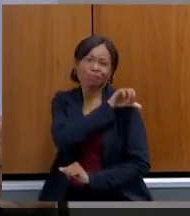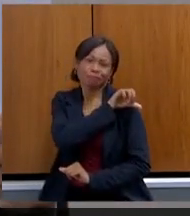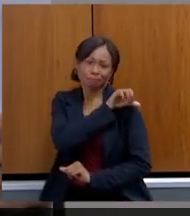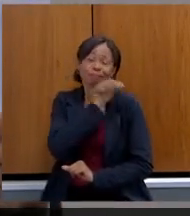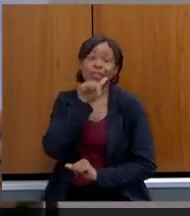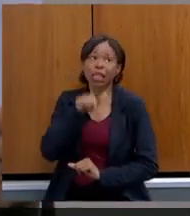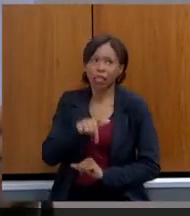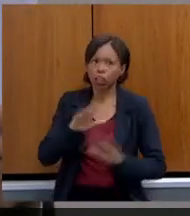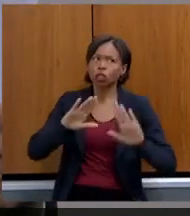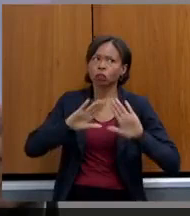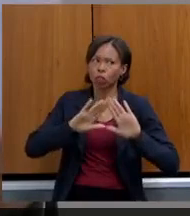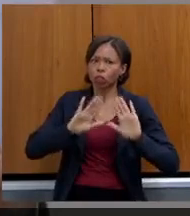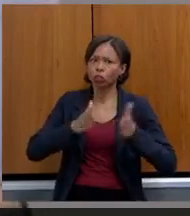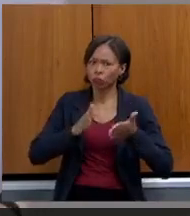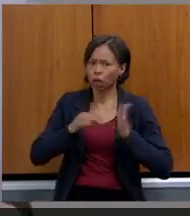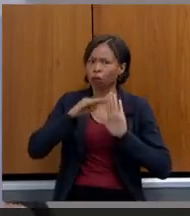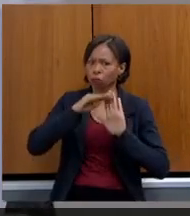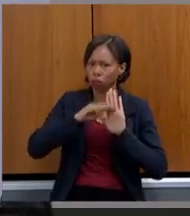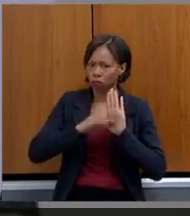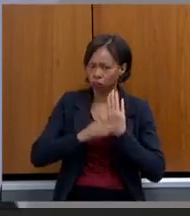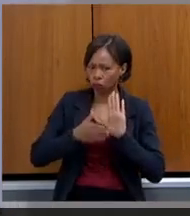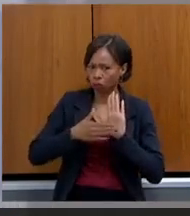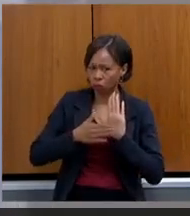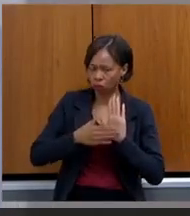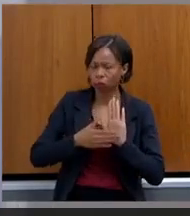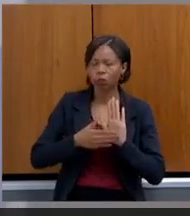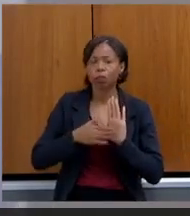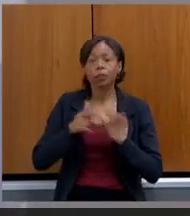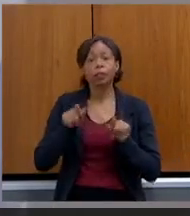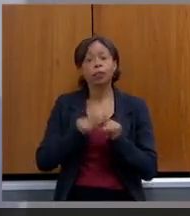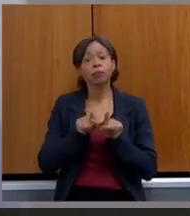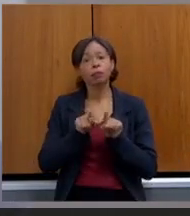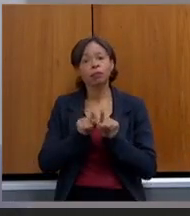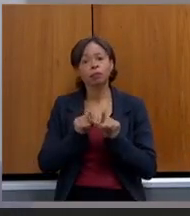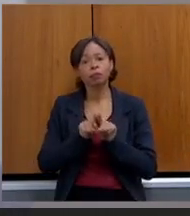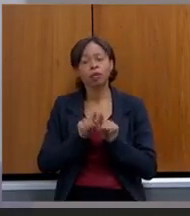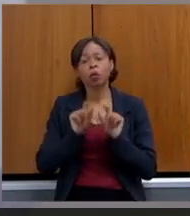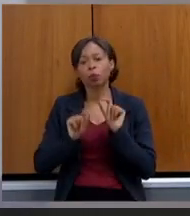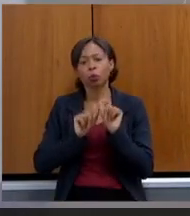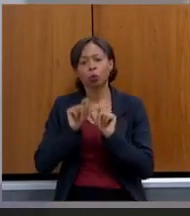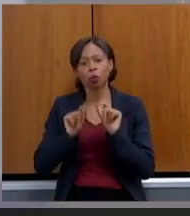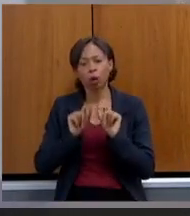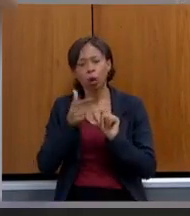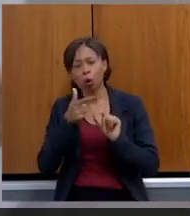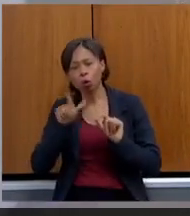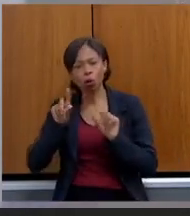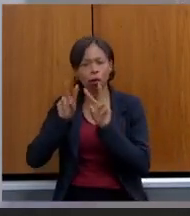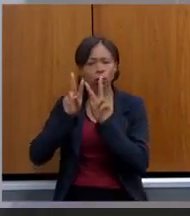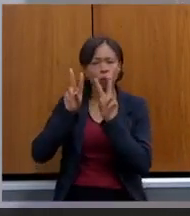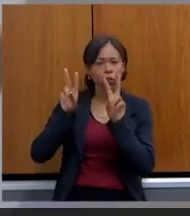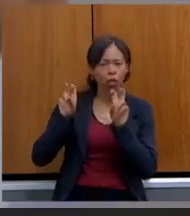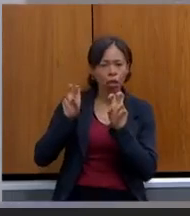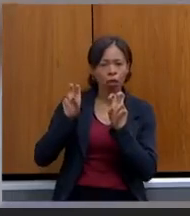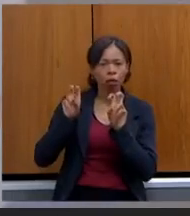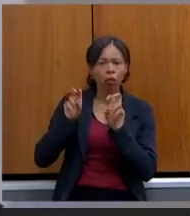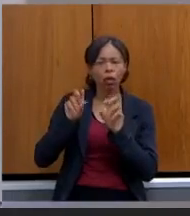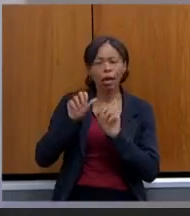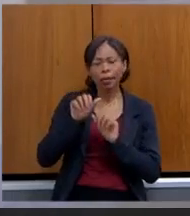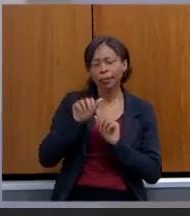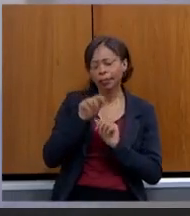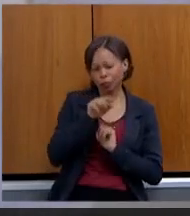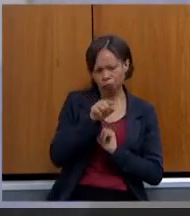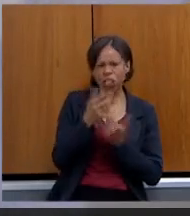a questão de que é da adjunção que a senhora também já aceitou